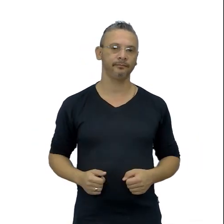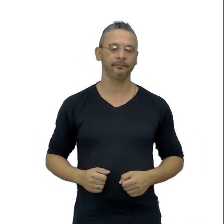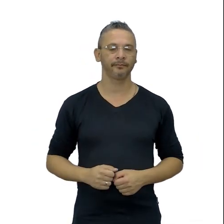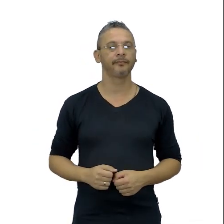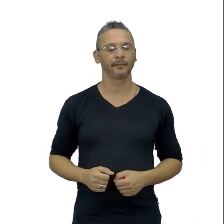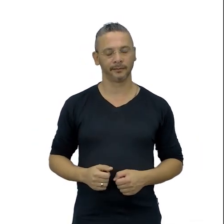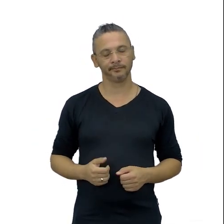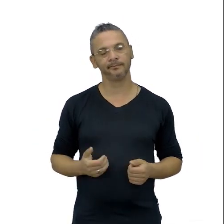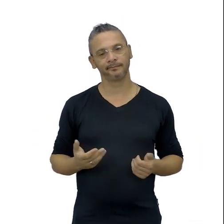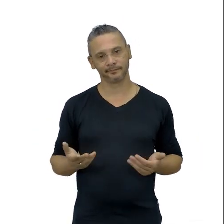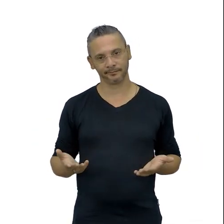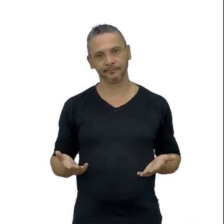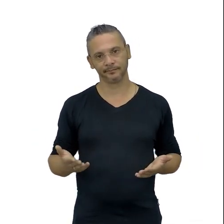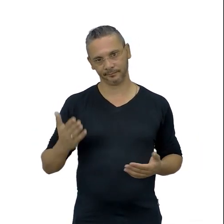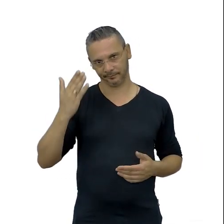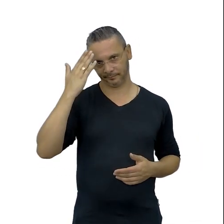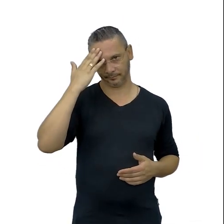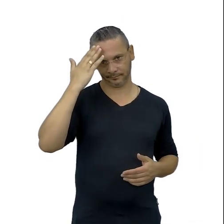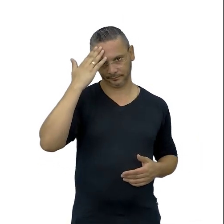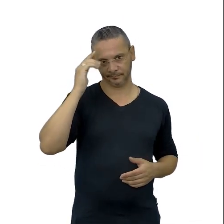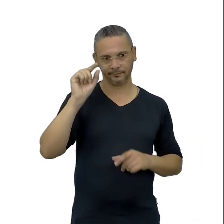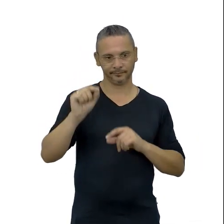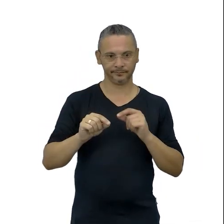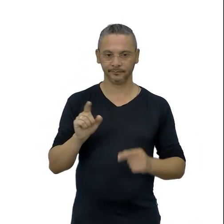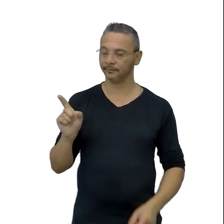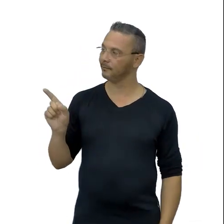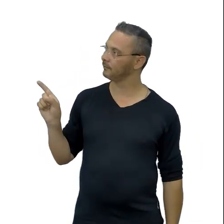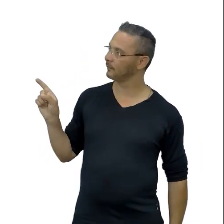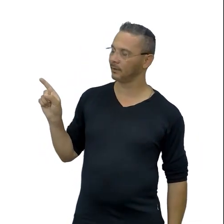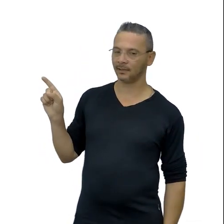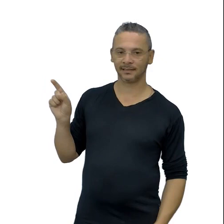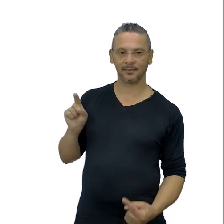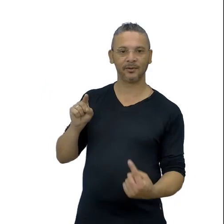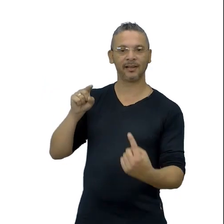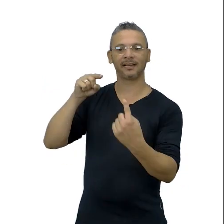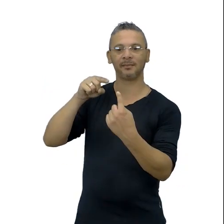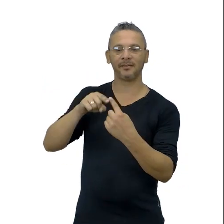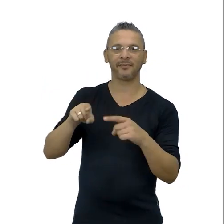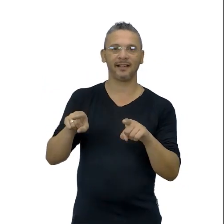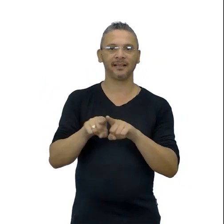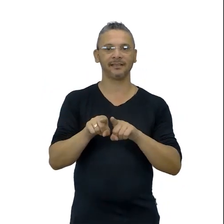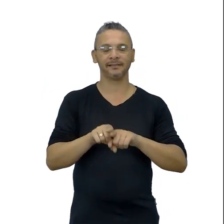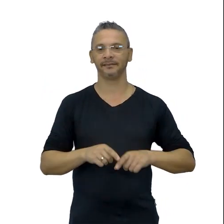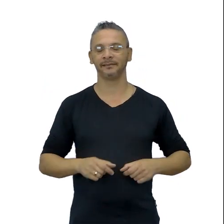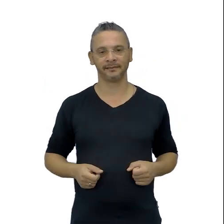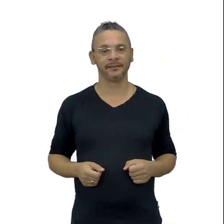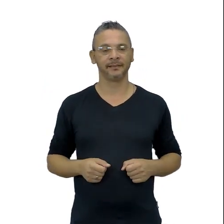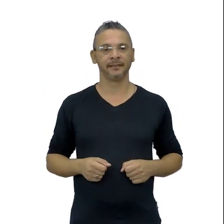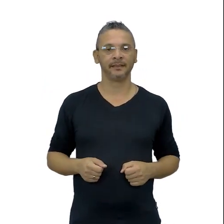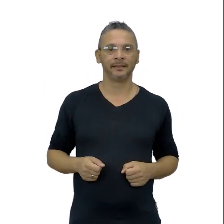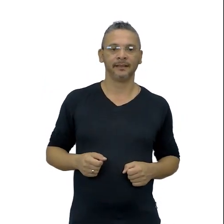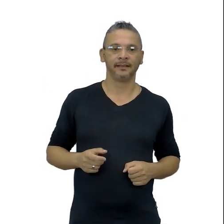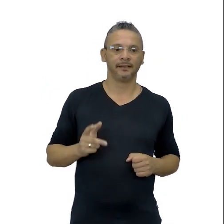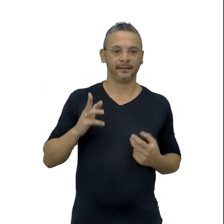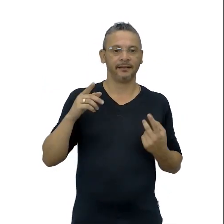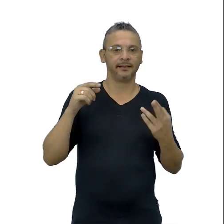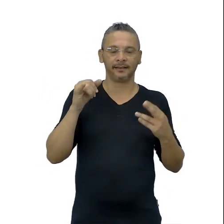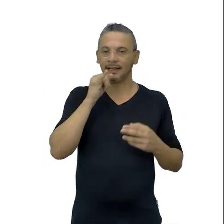Nós sabemos, né, que para objetivos diferentes de leitura, poderão surgir